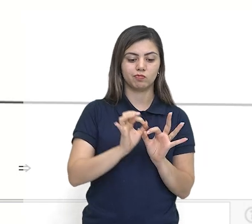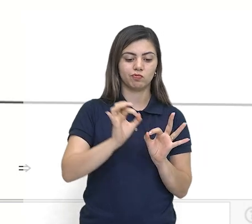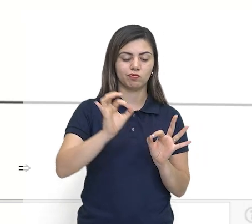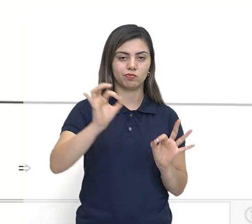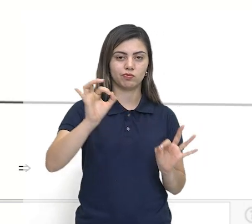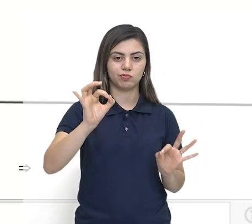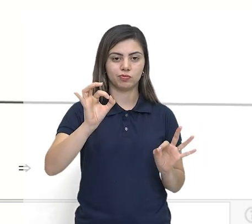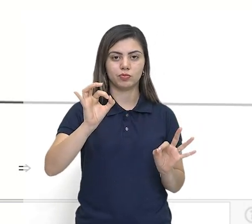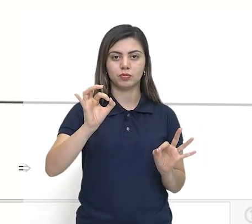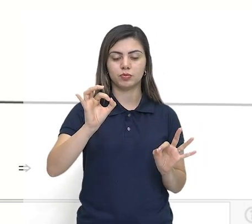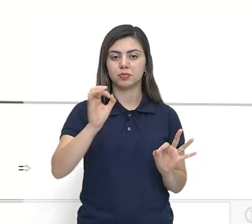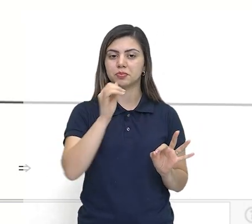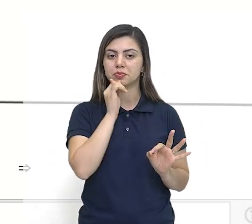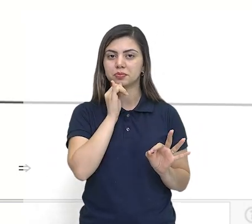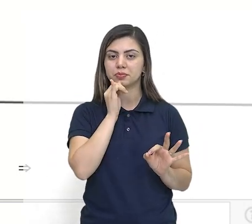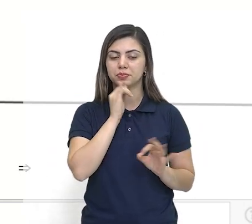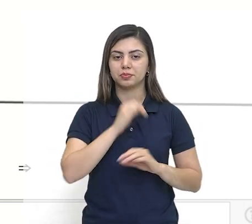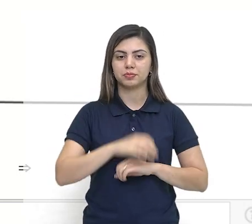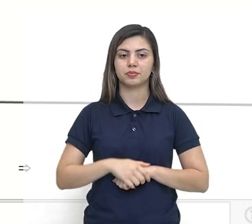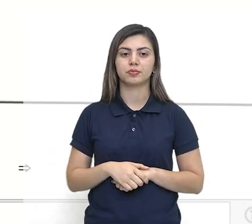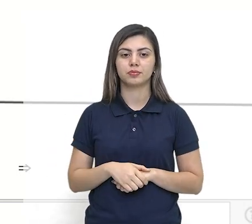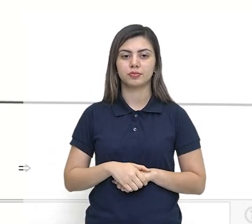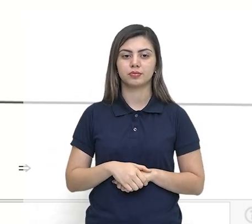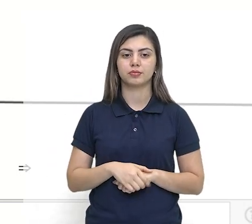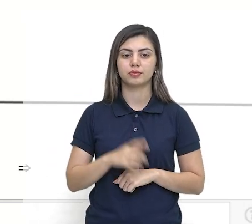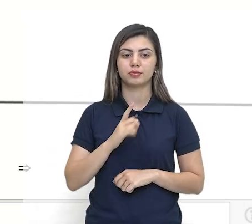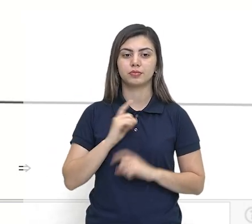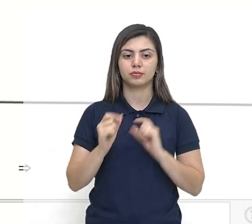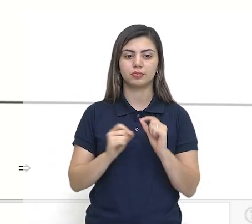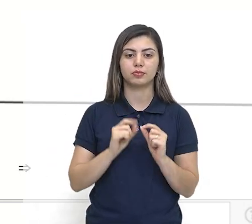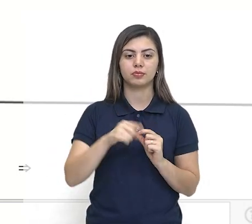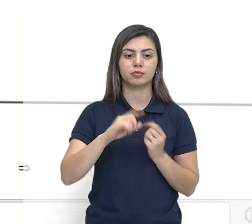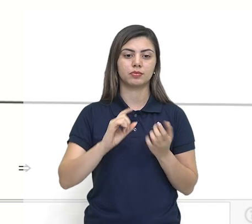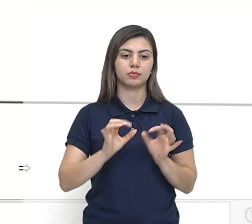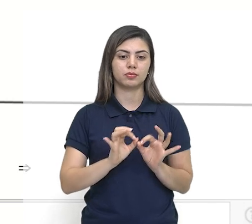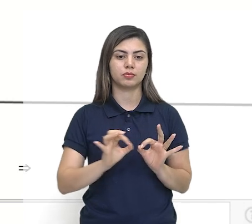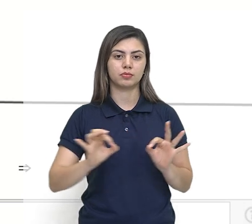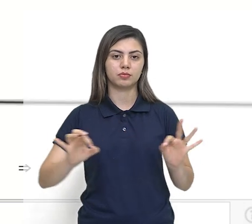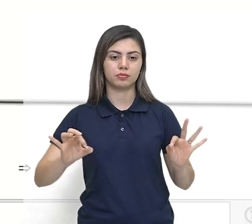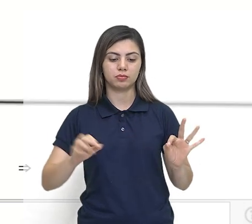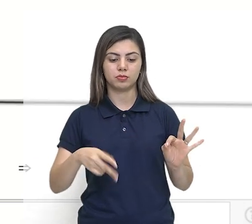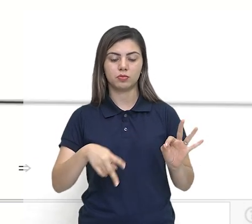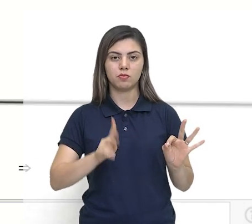de cada um deles, vamos supor aqui, a distância aqui do segmento K,